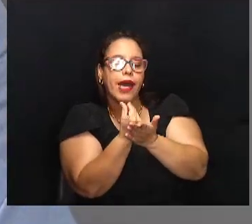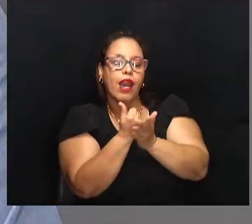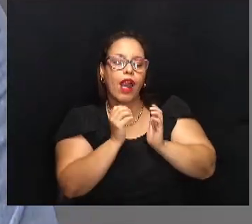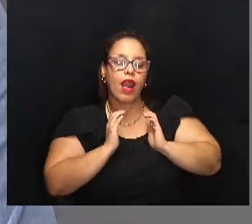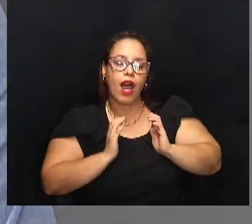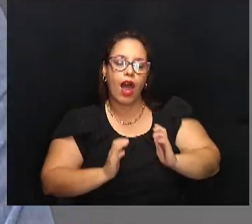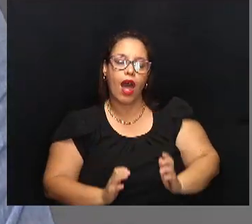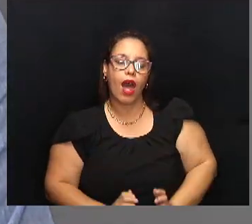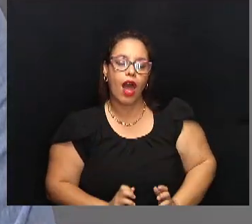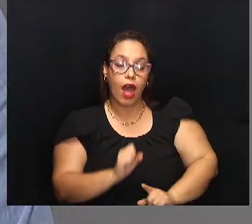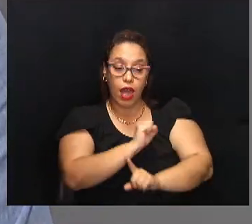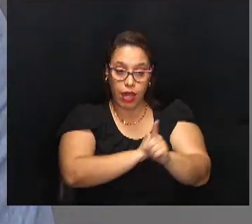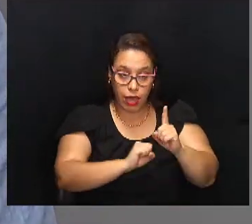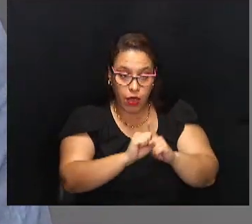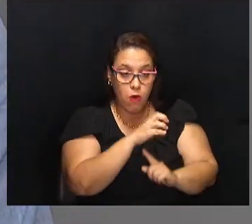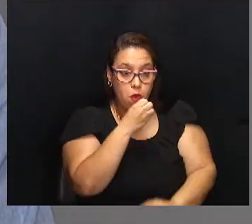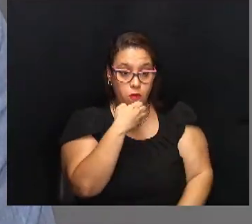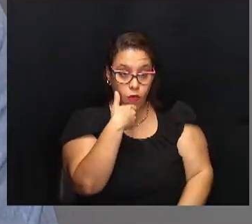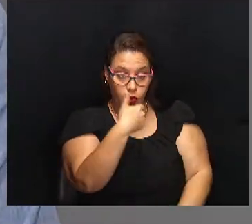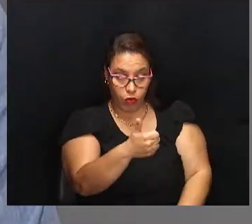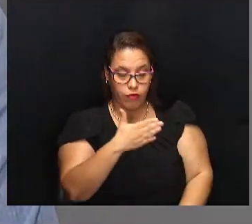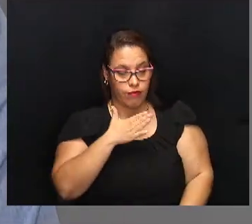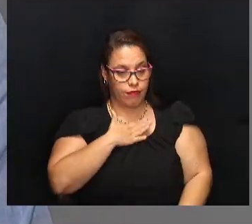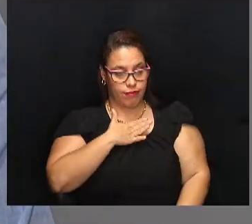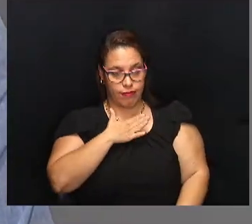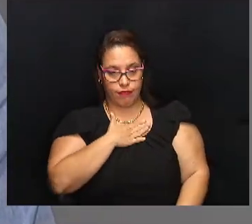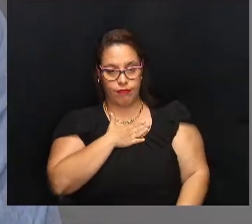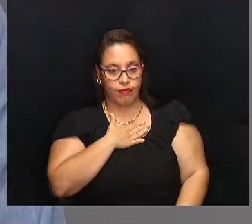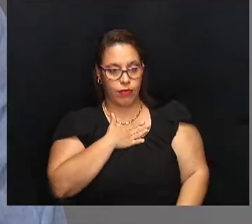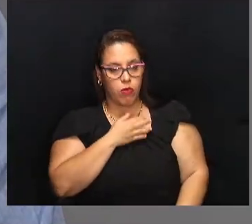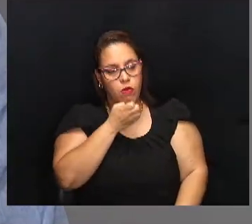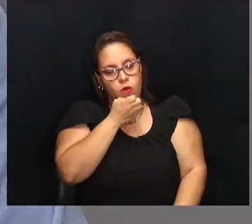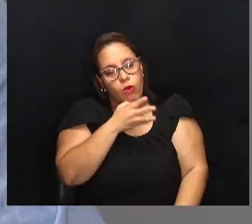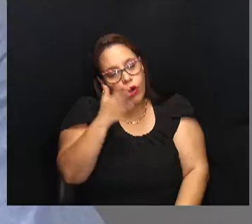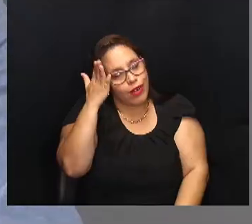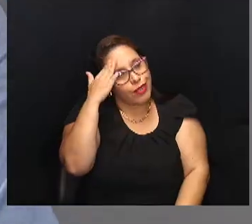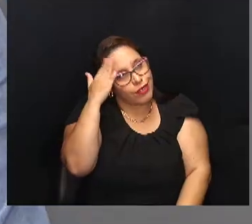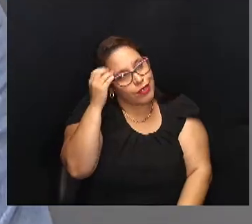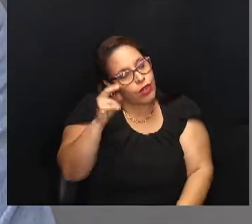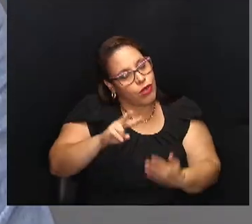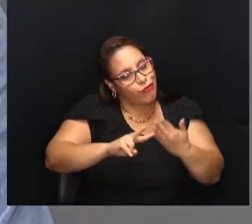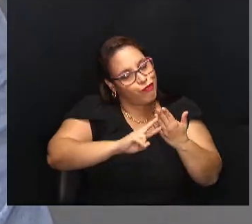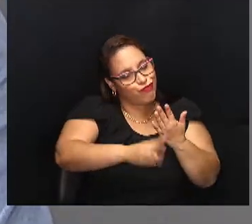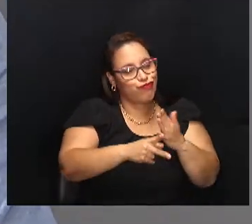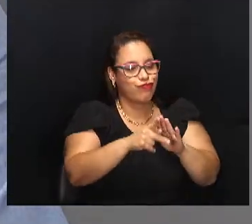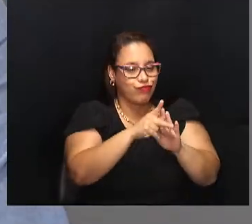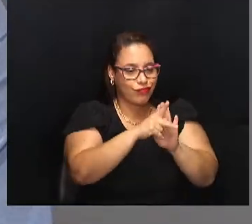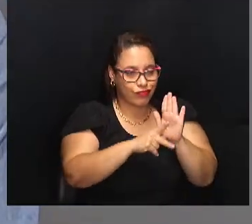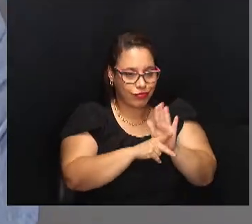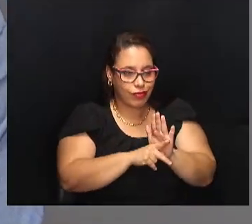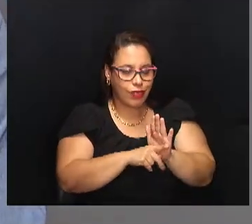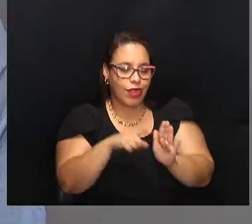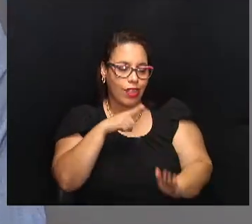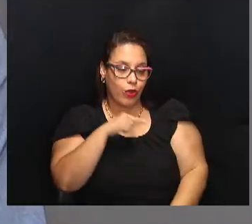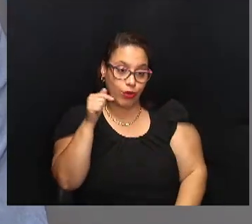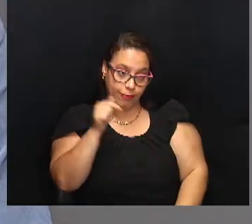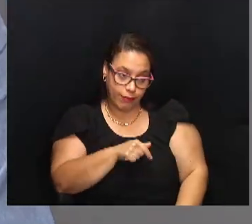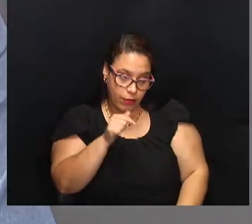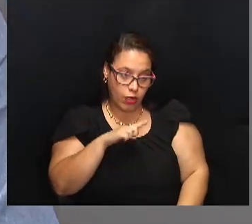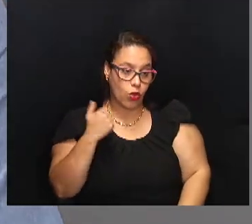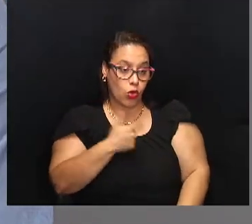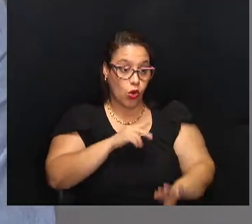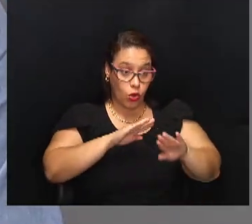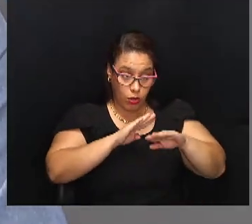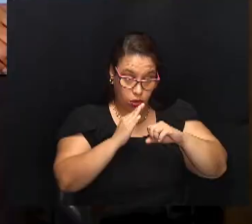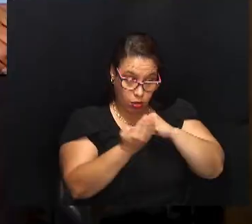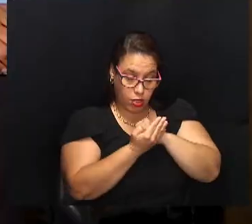a sociedade de uma forma positiva, para mim é muito bom, e saber o impacto que esse projeto tem hoje aqui no nosso bairro,